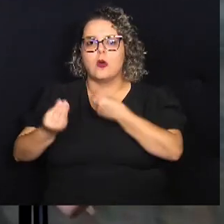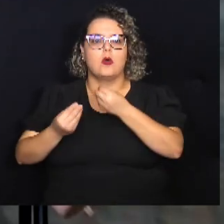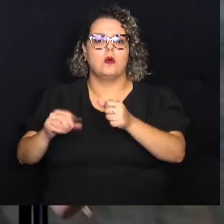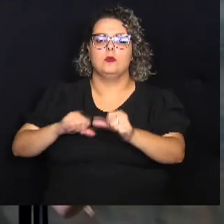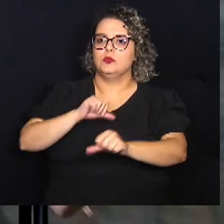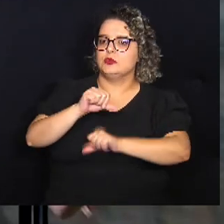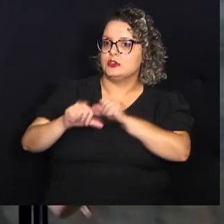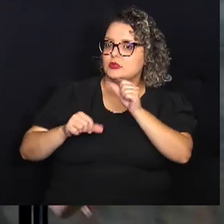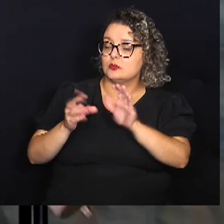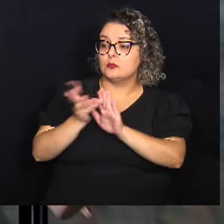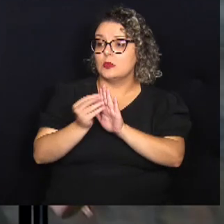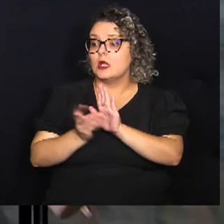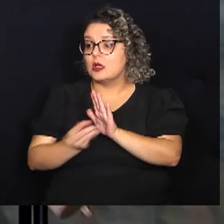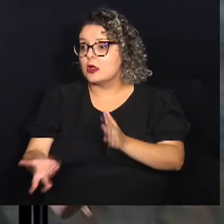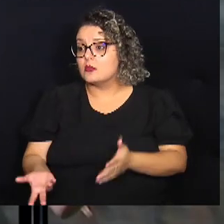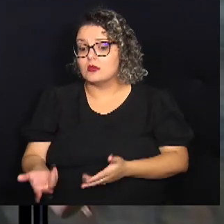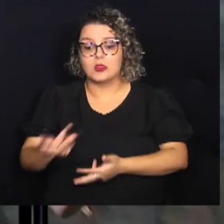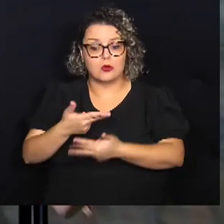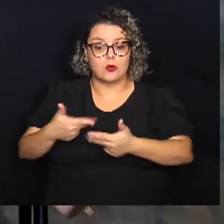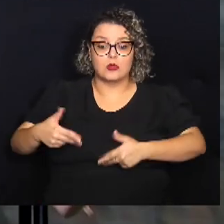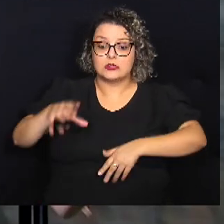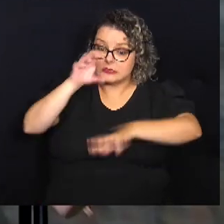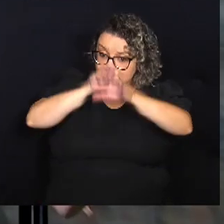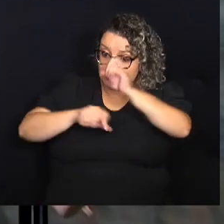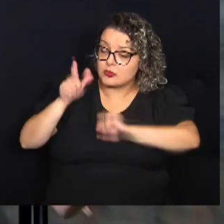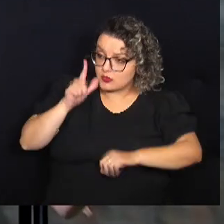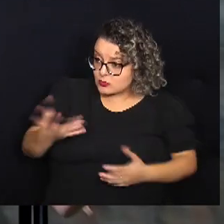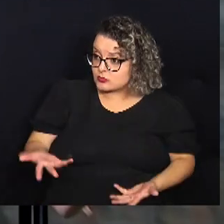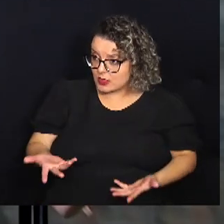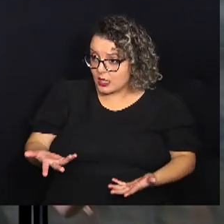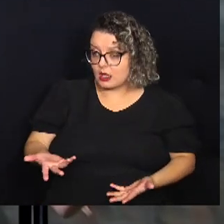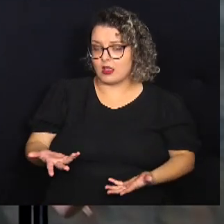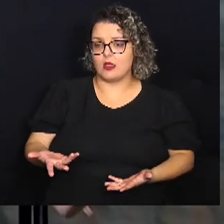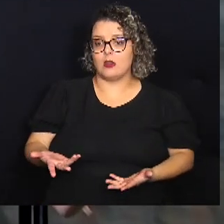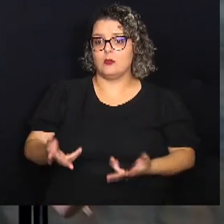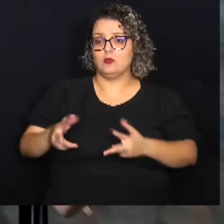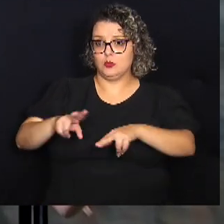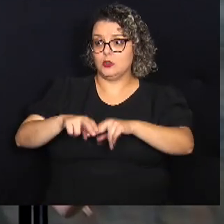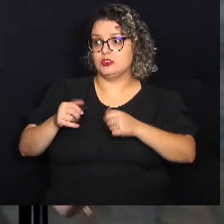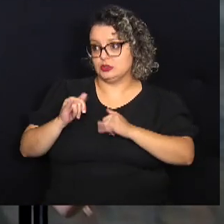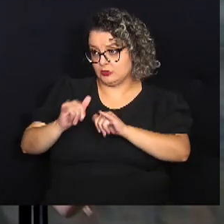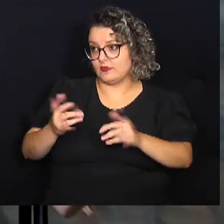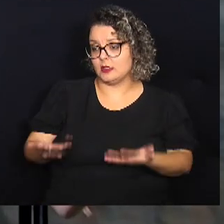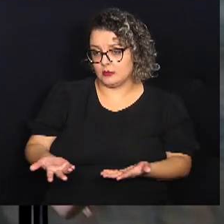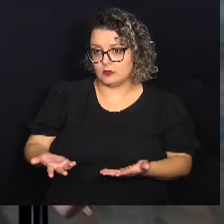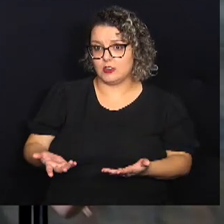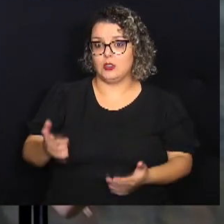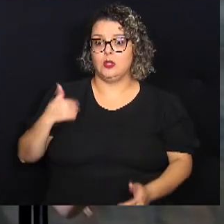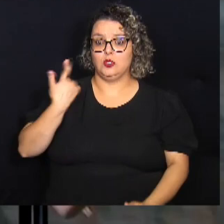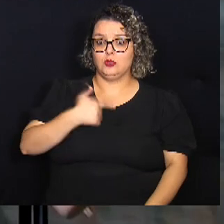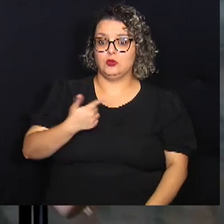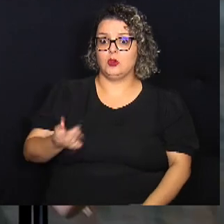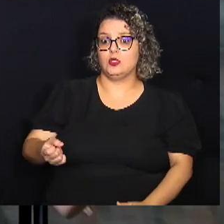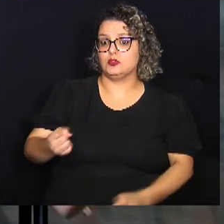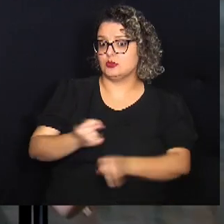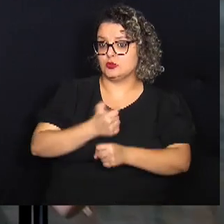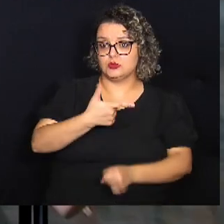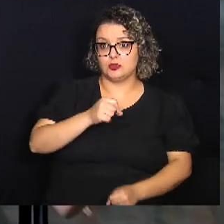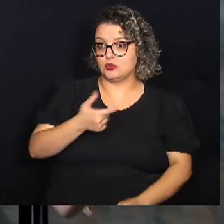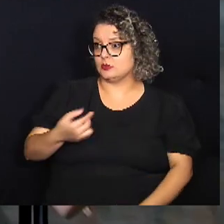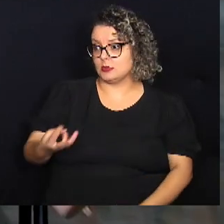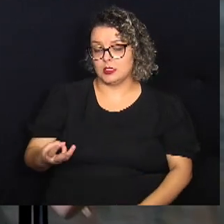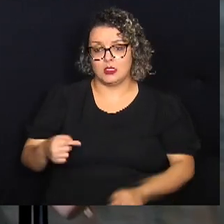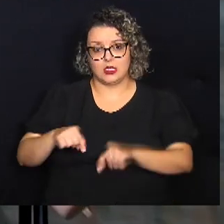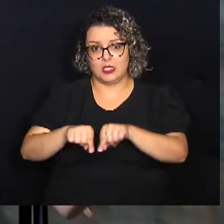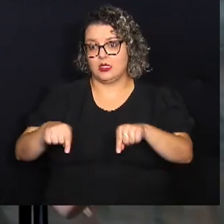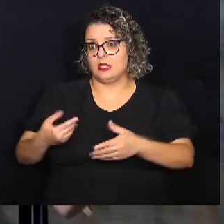aquele conteúdo em algo aprendível. Então por isso que eu estou dizendo, apesar da gente estar em 2023, a sala de aula